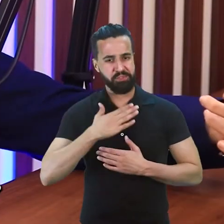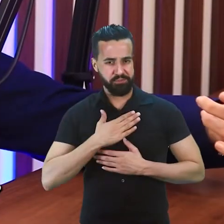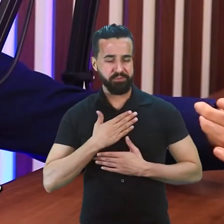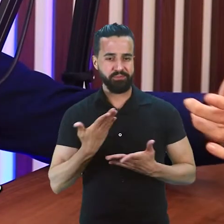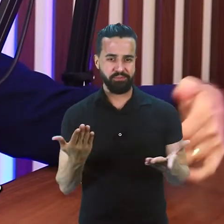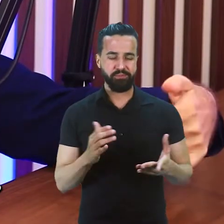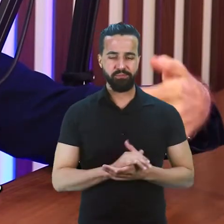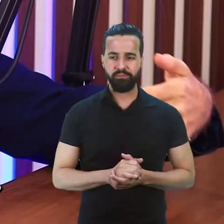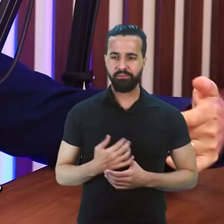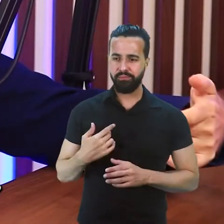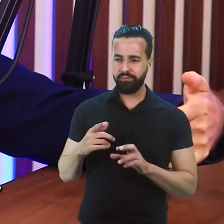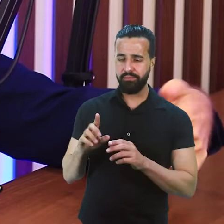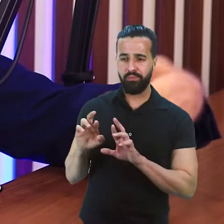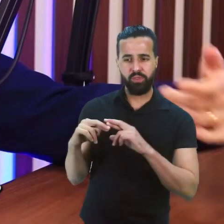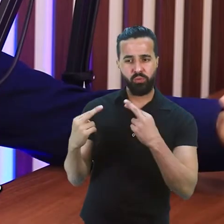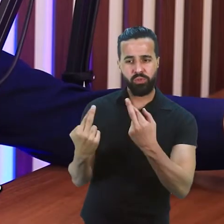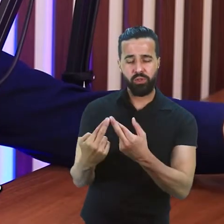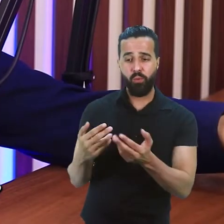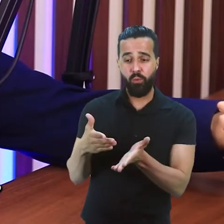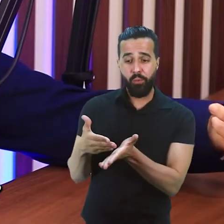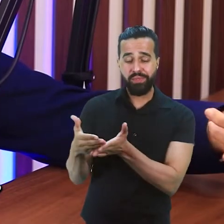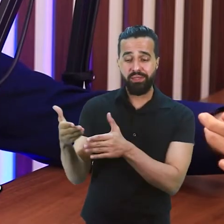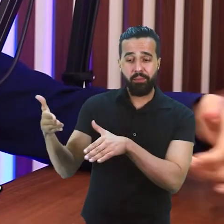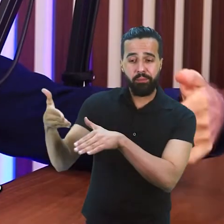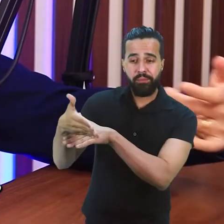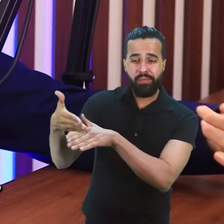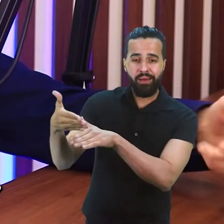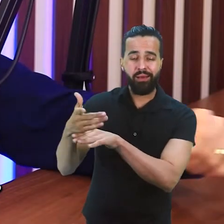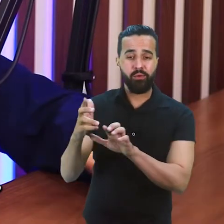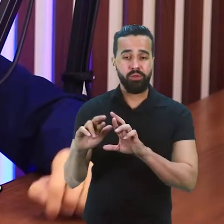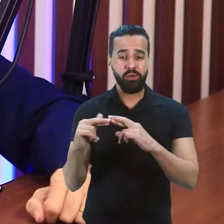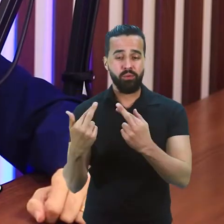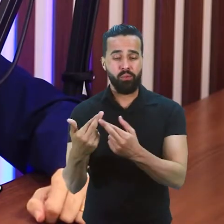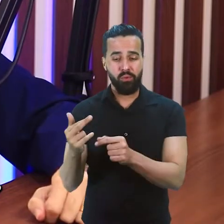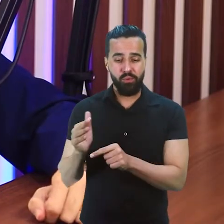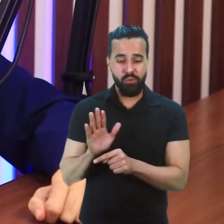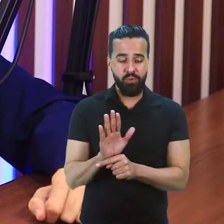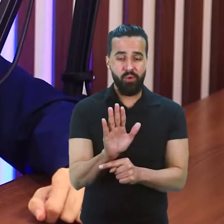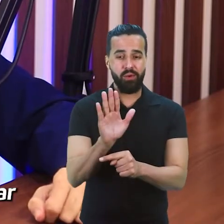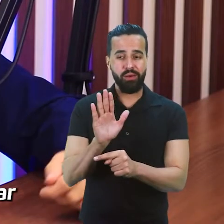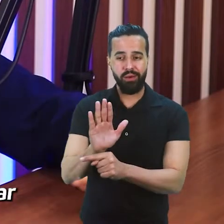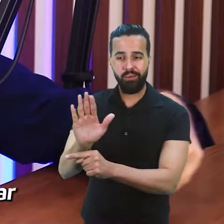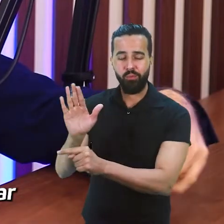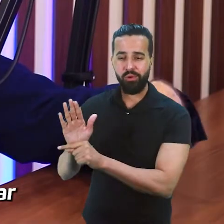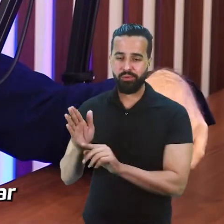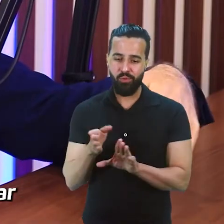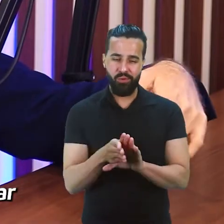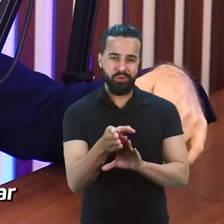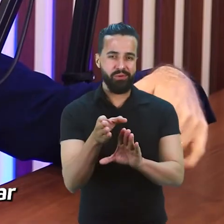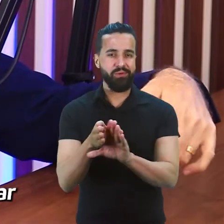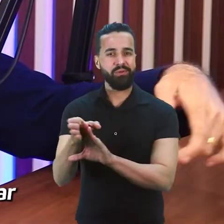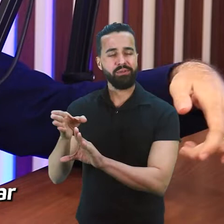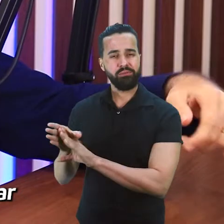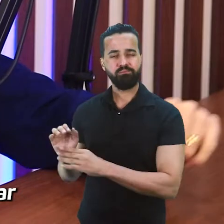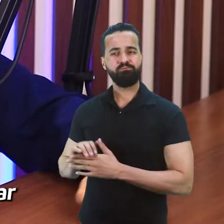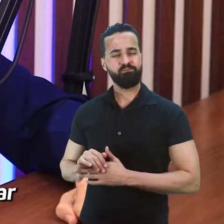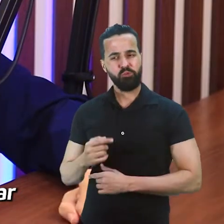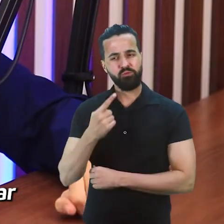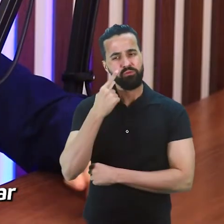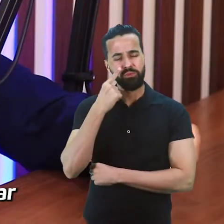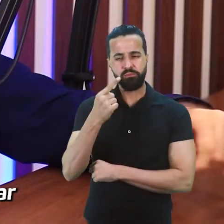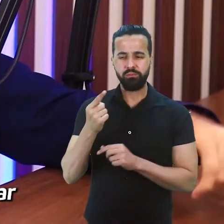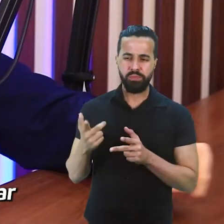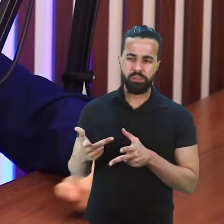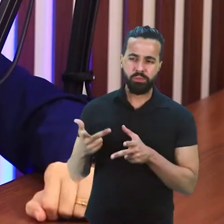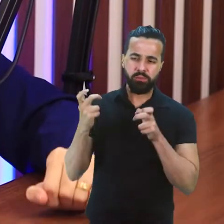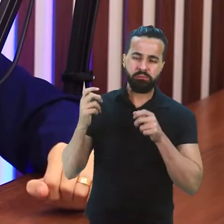a participar dessas reuniões, colaborando com as instruções, sabe? Então ali eu já vi que eu poderia, já vi que